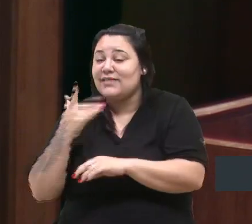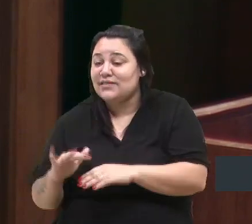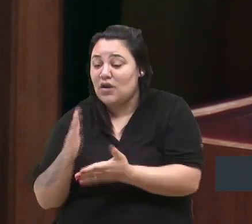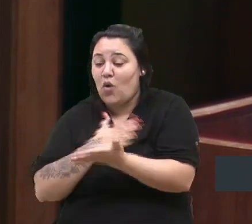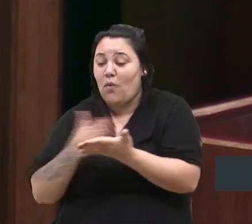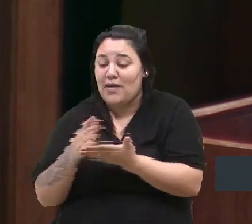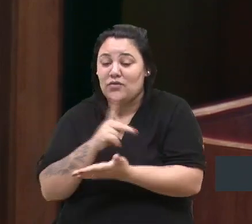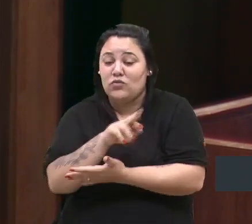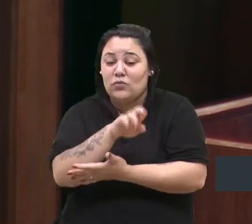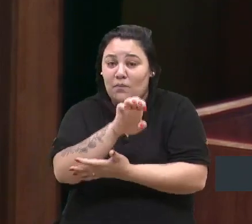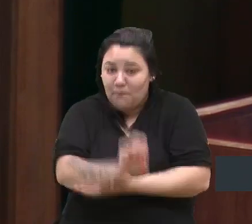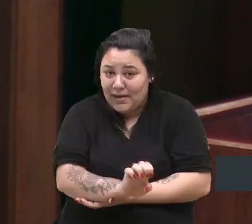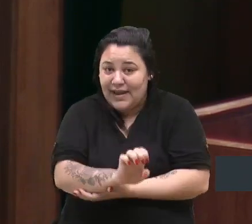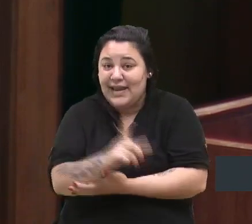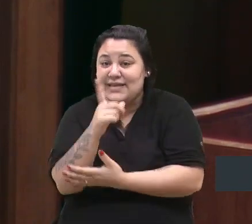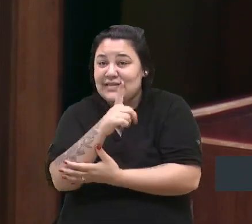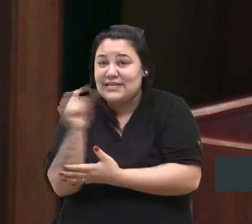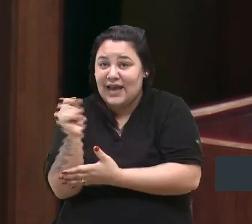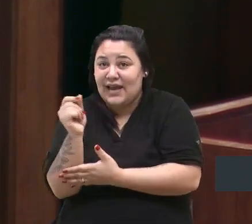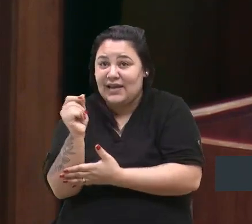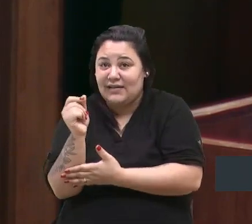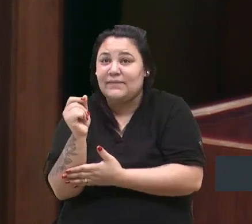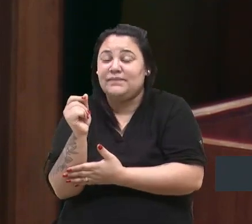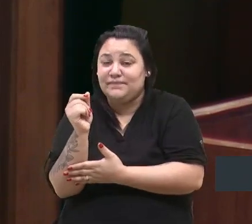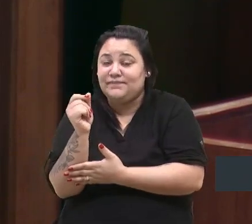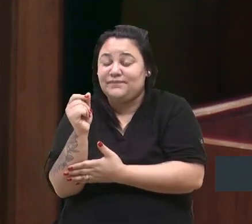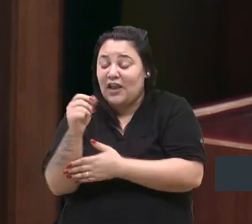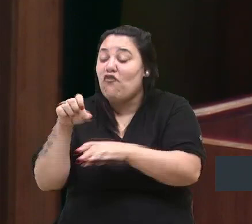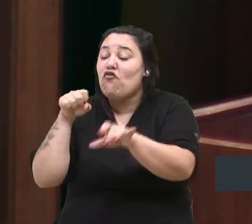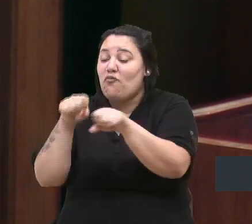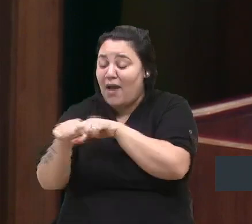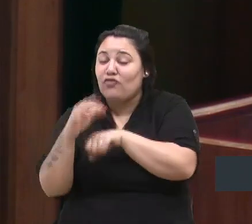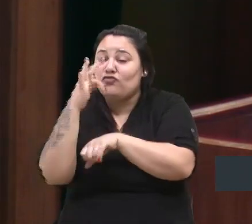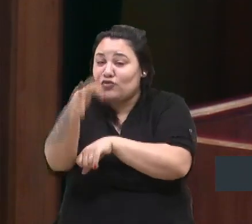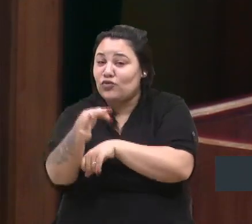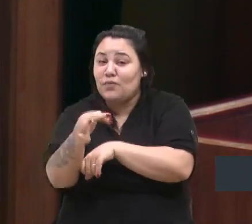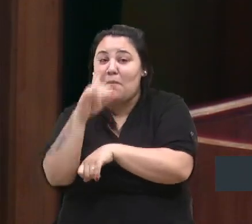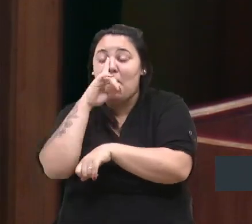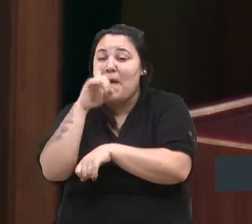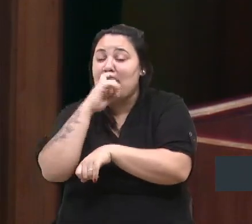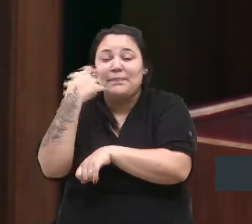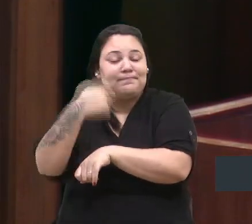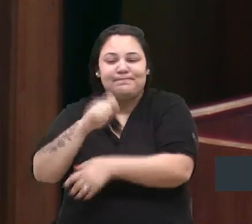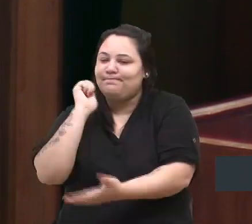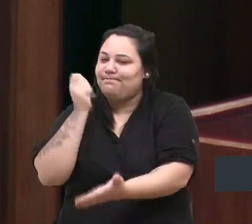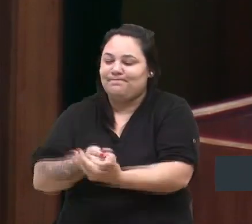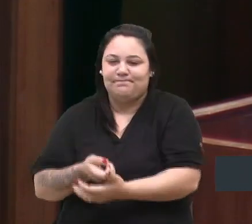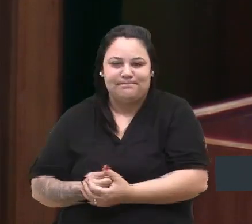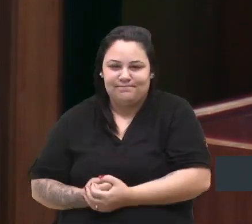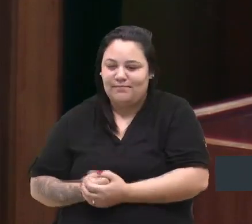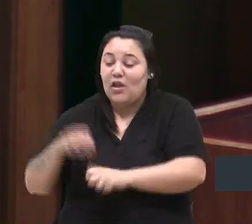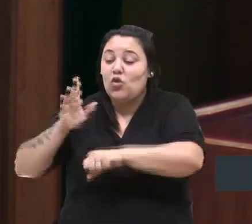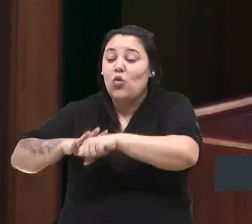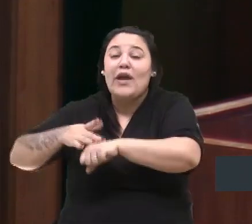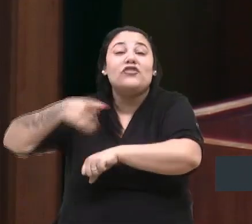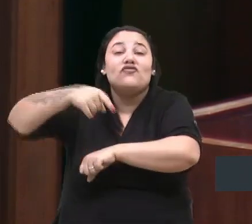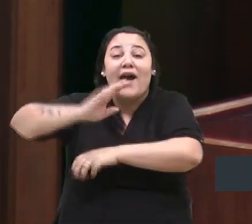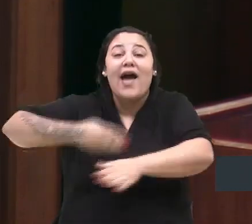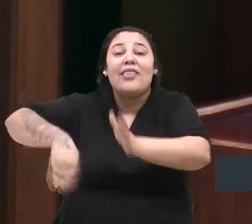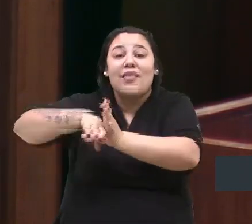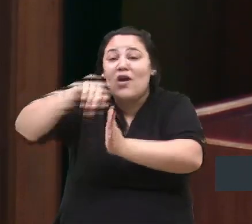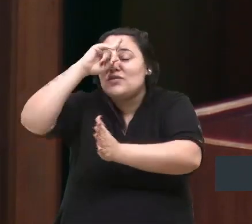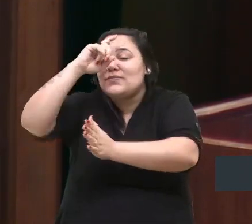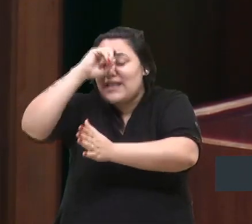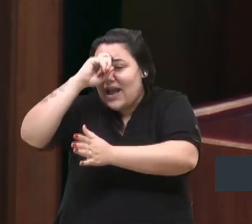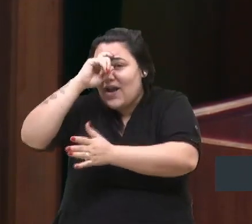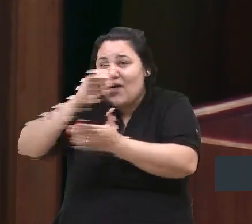da faculdade formada sem o pai e a mãe pagar um centavo. O doente chega no hospital e se ele não pode ir no hospital, ele